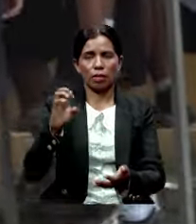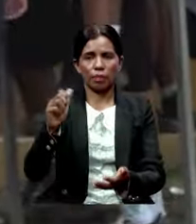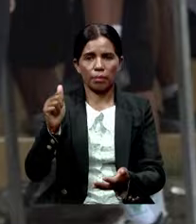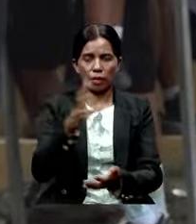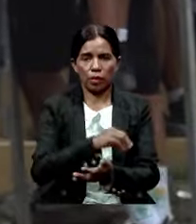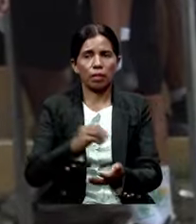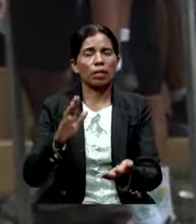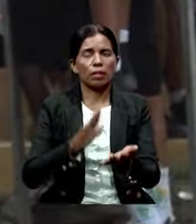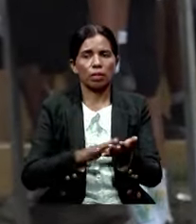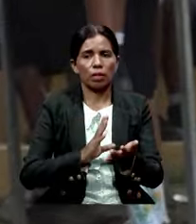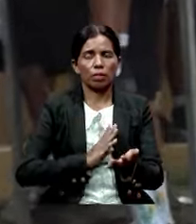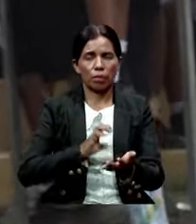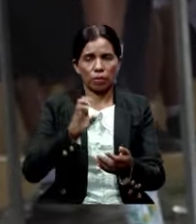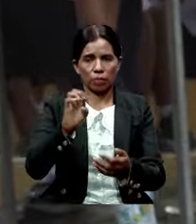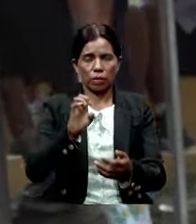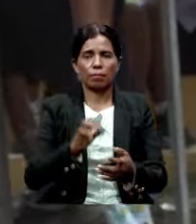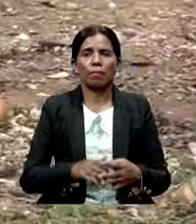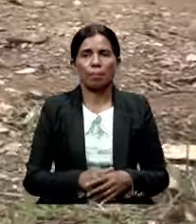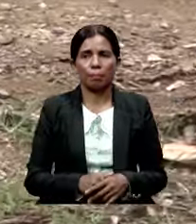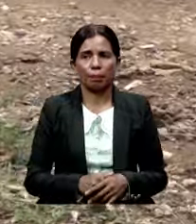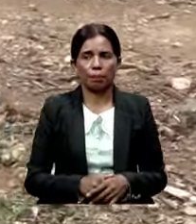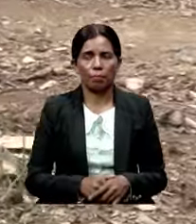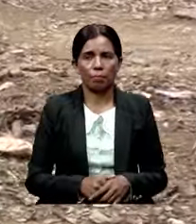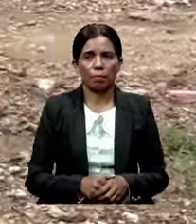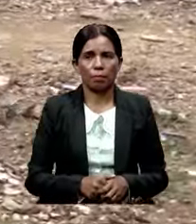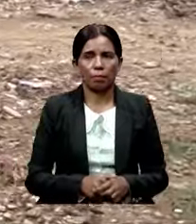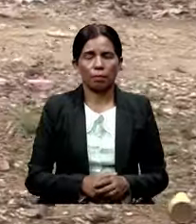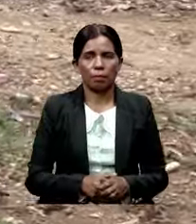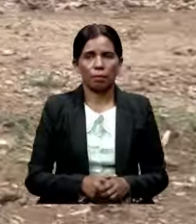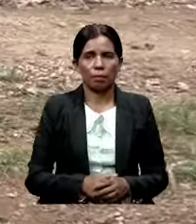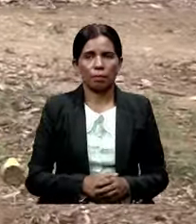Básico Filial Bicusi de Baixo. Emerenciana Martins, Lamberto da Silva, GMN.